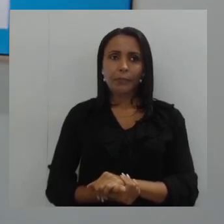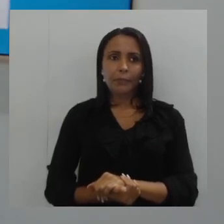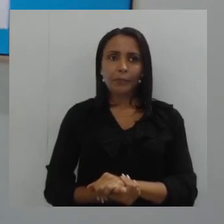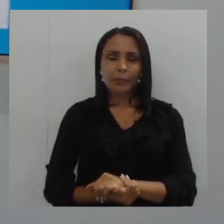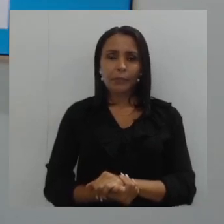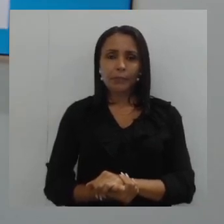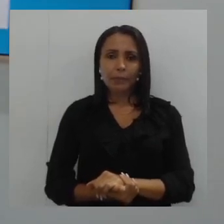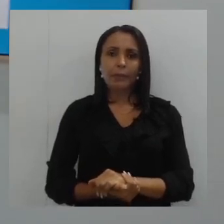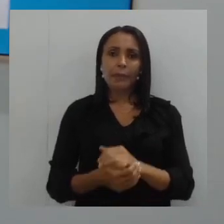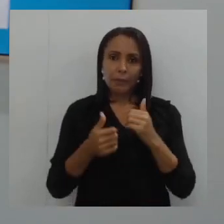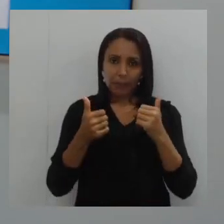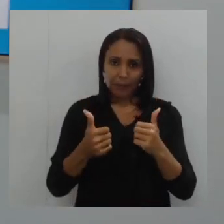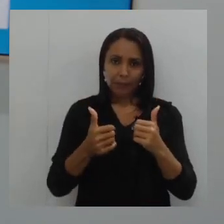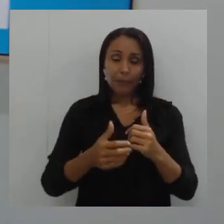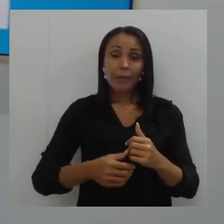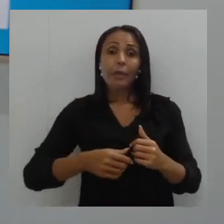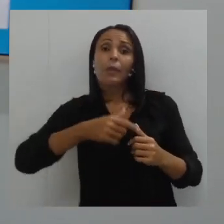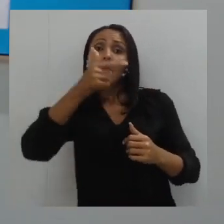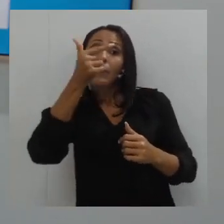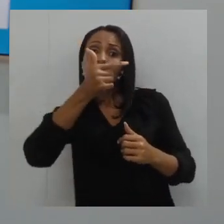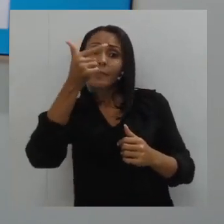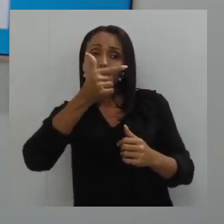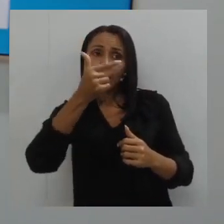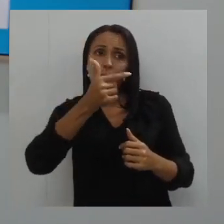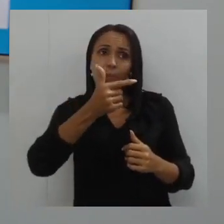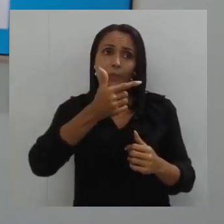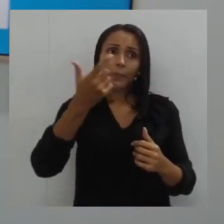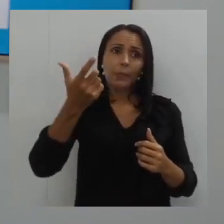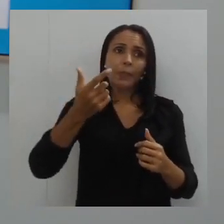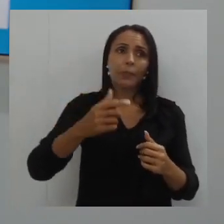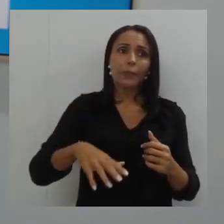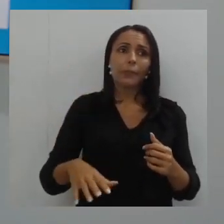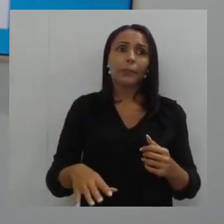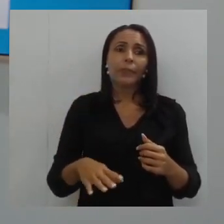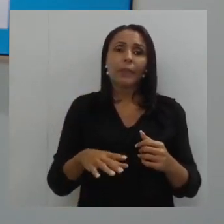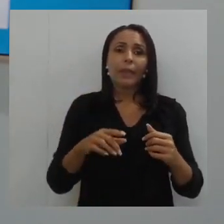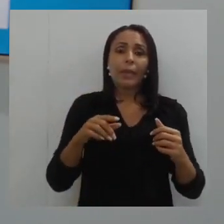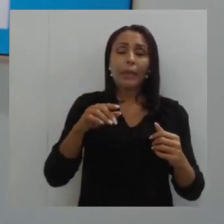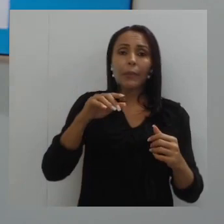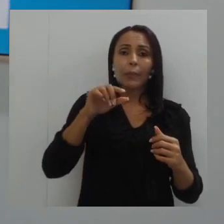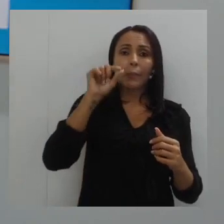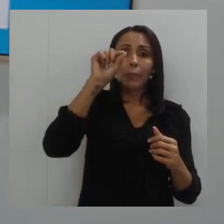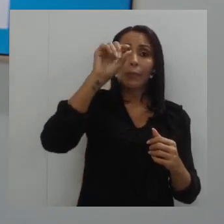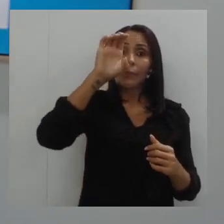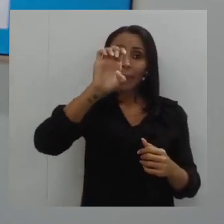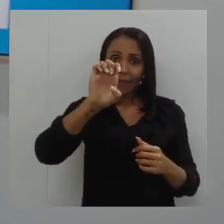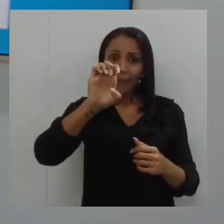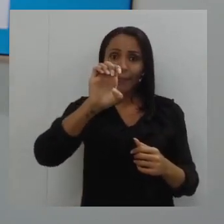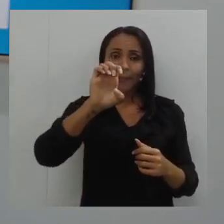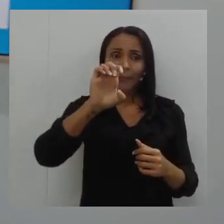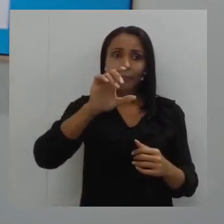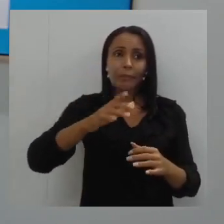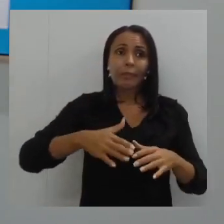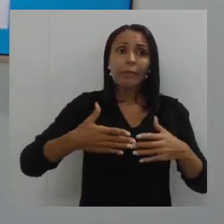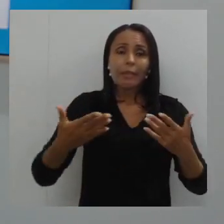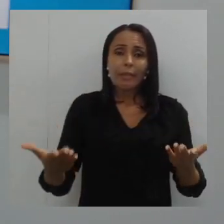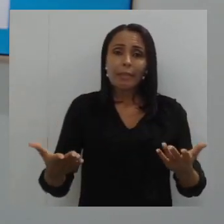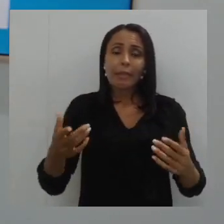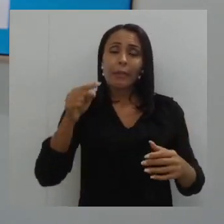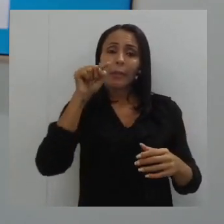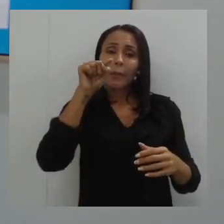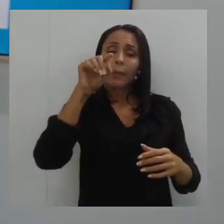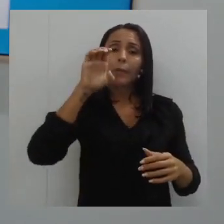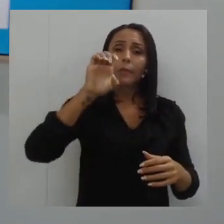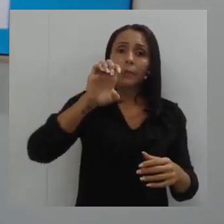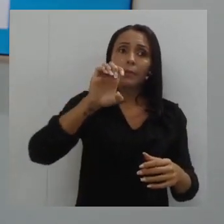aqui, marcou. O segundo ponto que eu vou marcar é o ponto E. Então, esse ponto E,